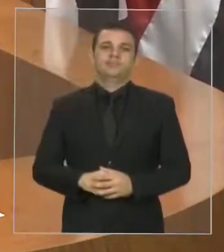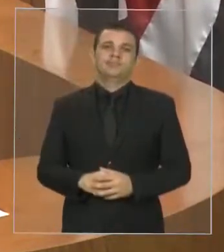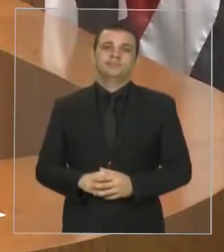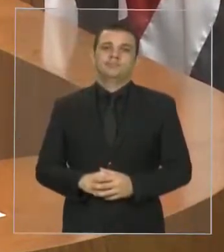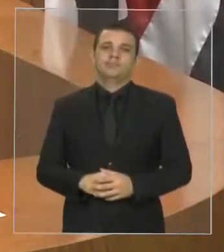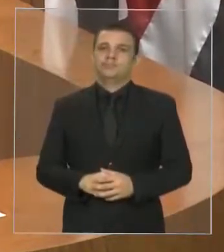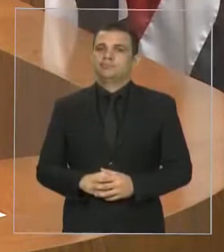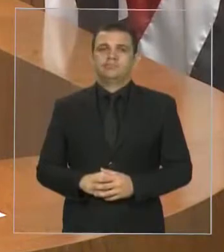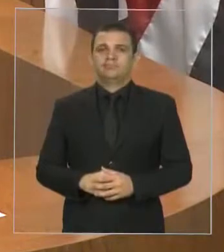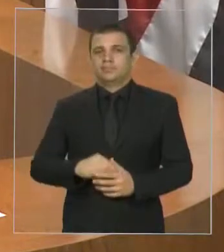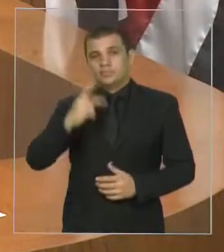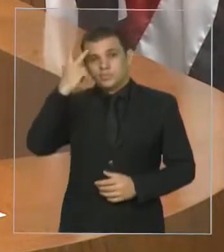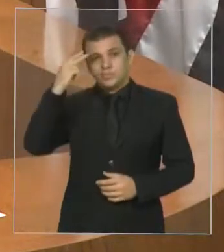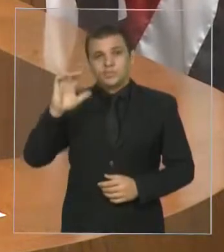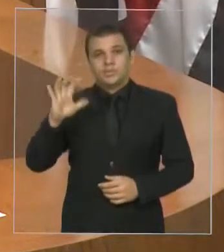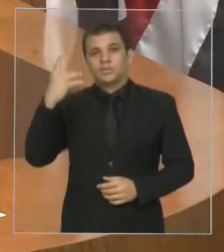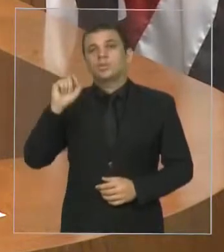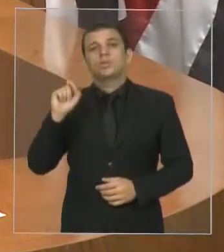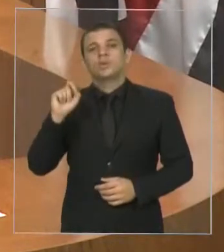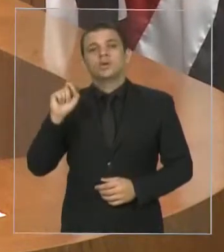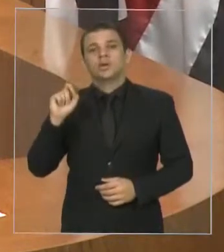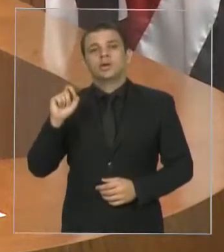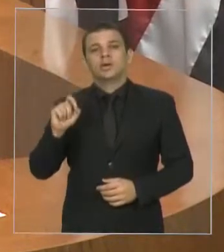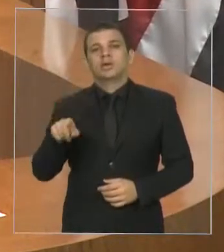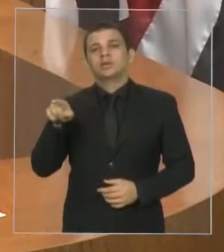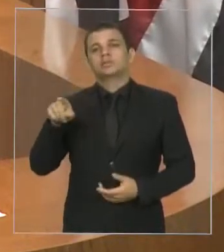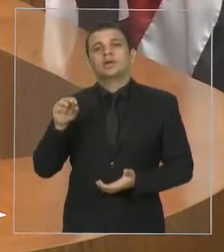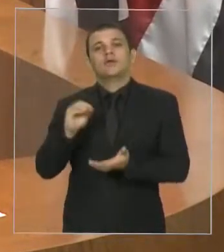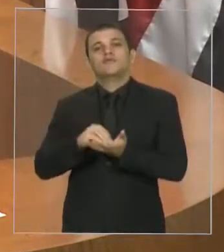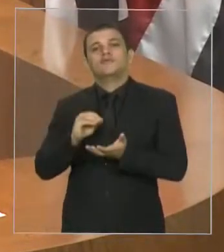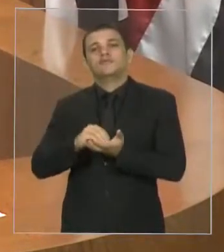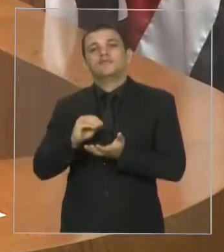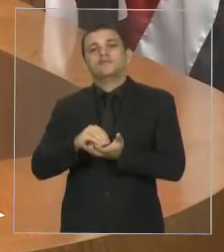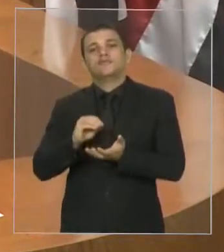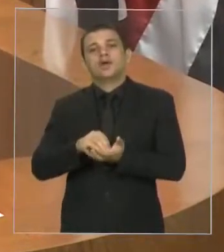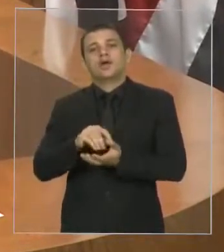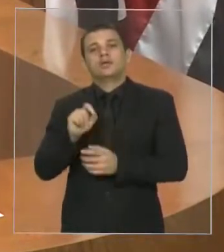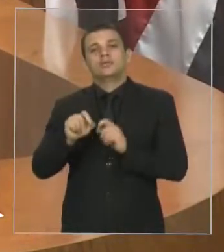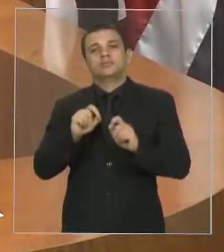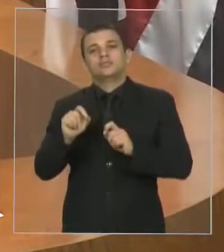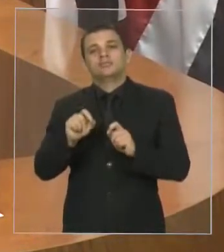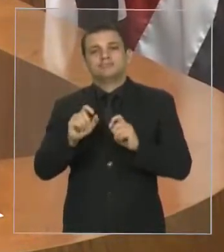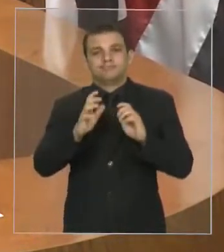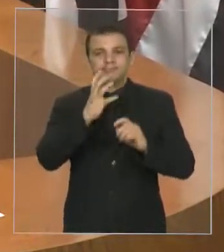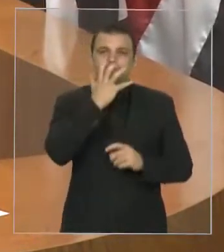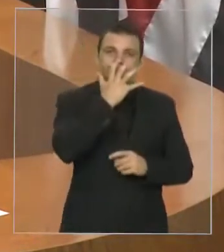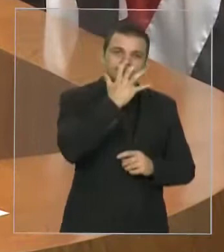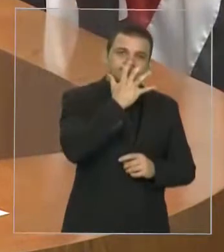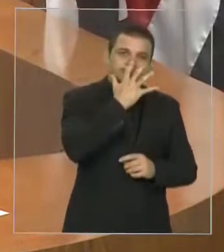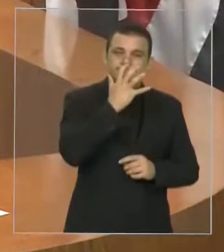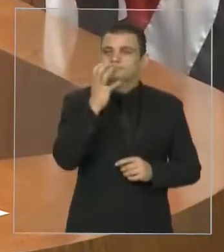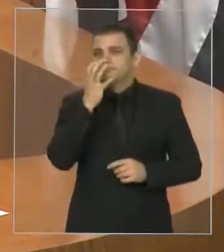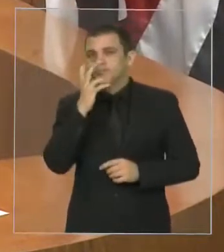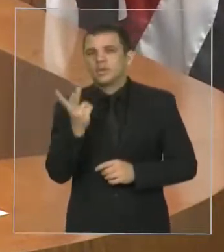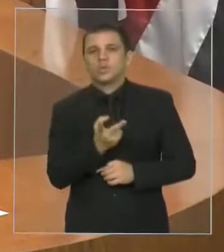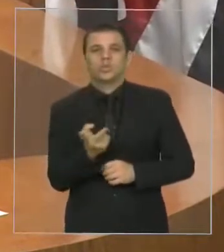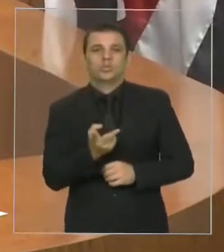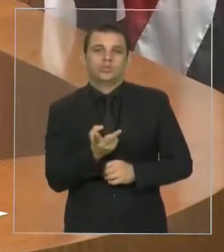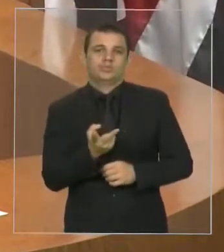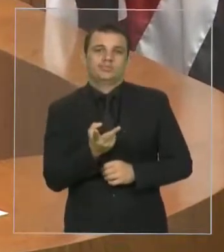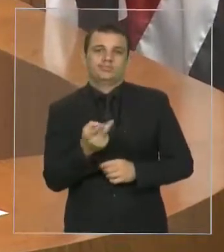original, que é não ter ouvido o outro lado, não ter dado ao governo a